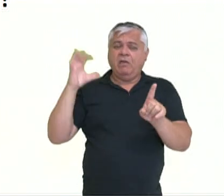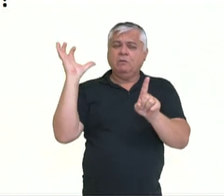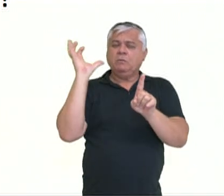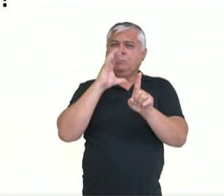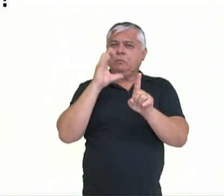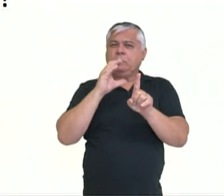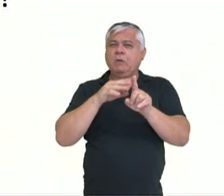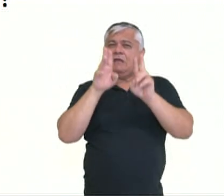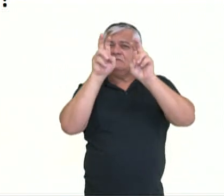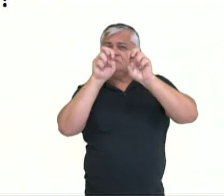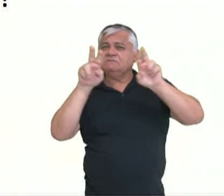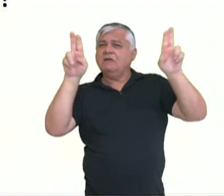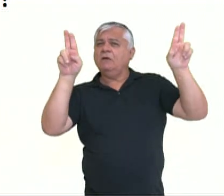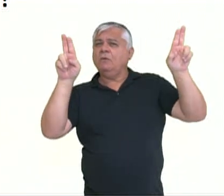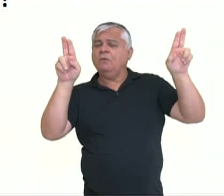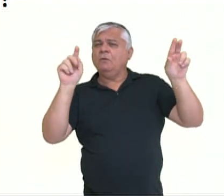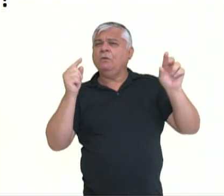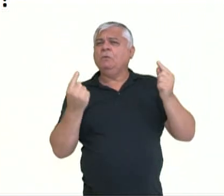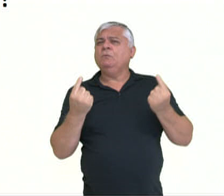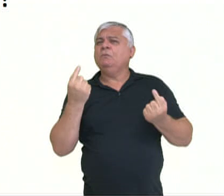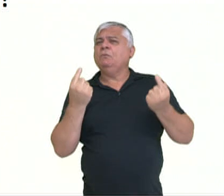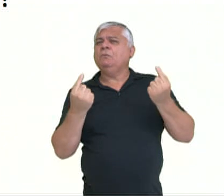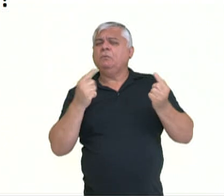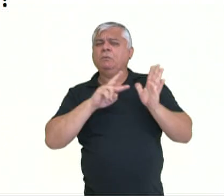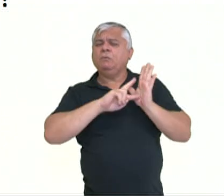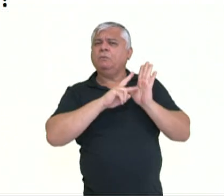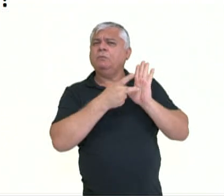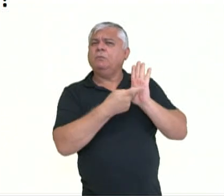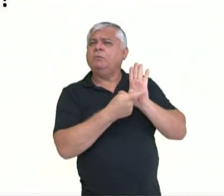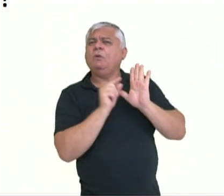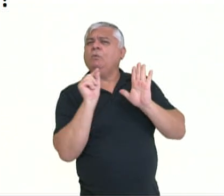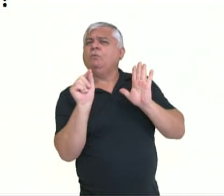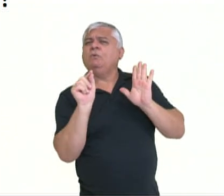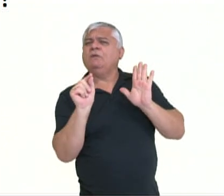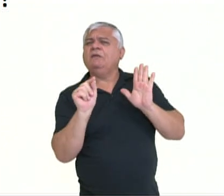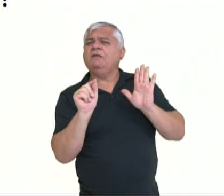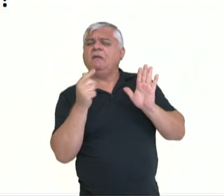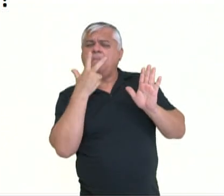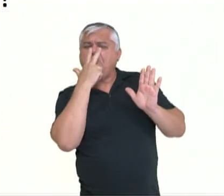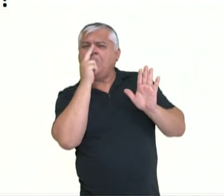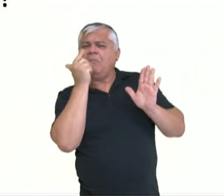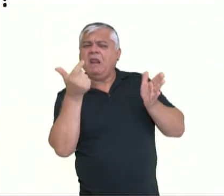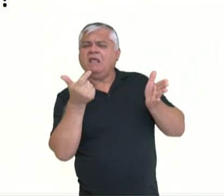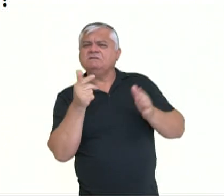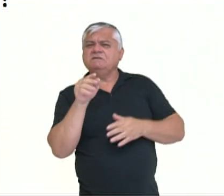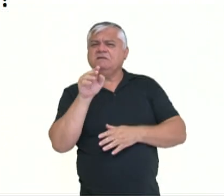céu. Qual é o sentido produzido pela ironia na narrativa?